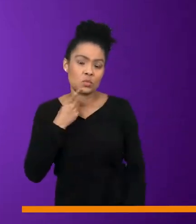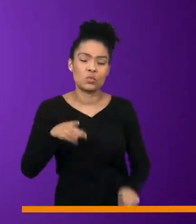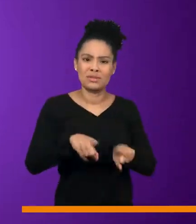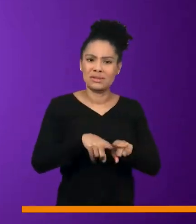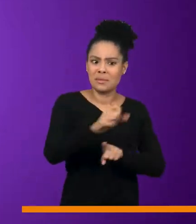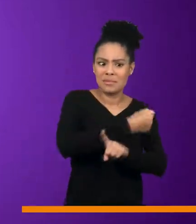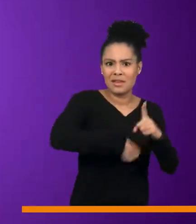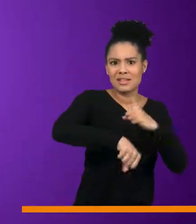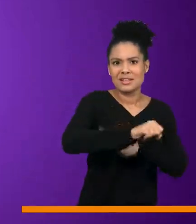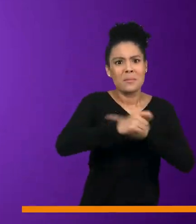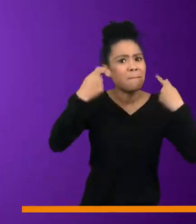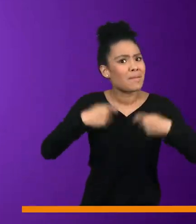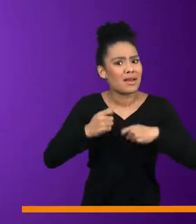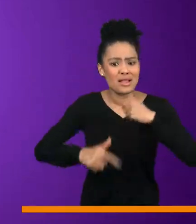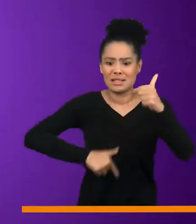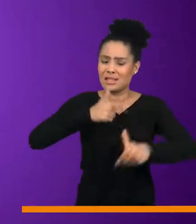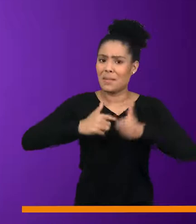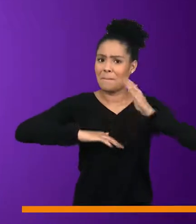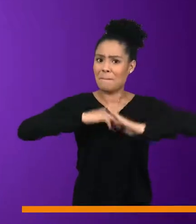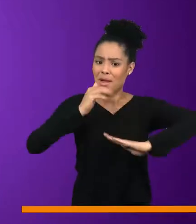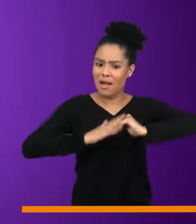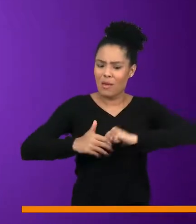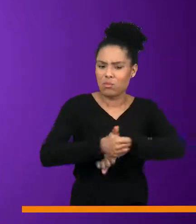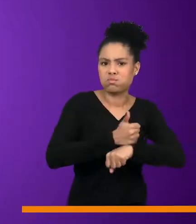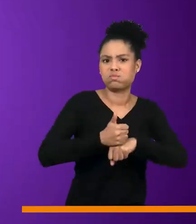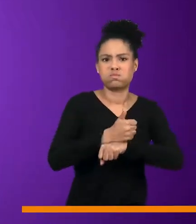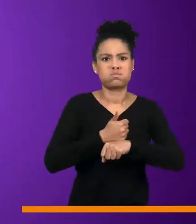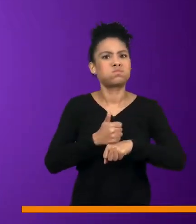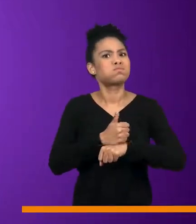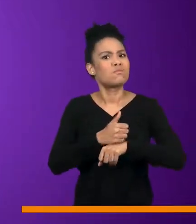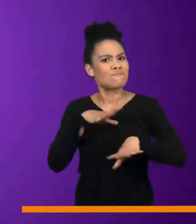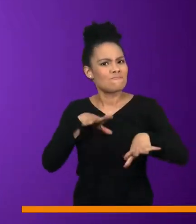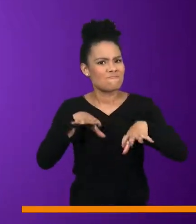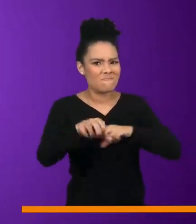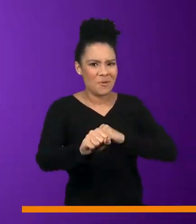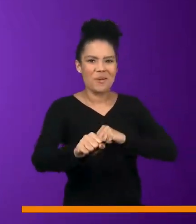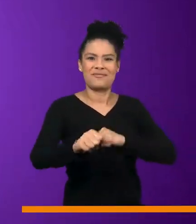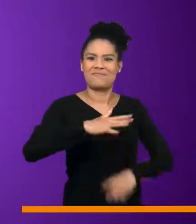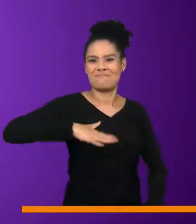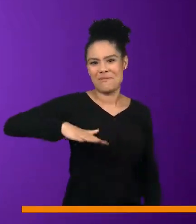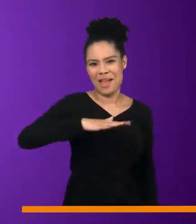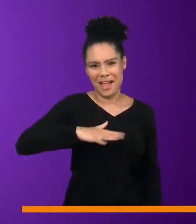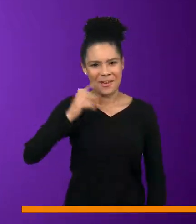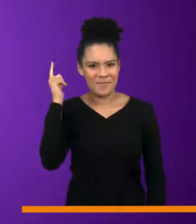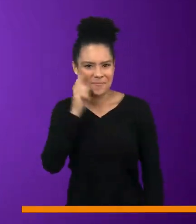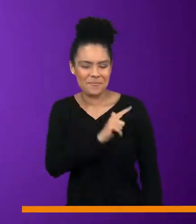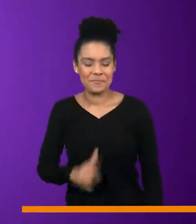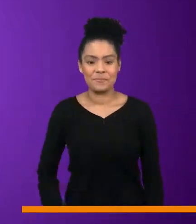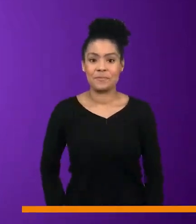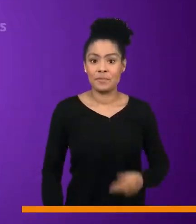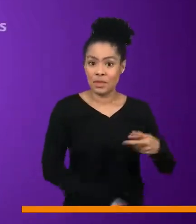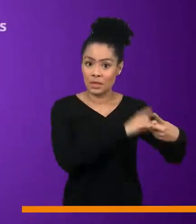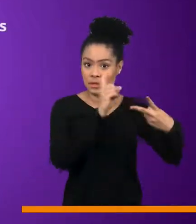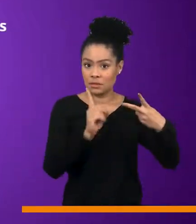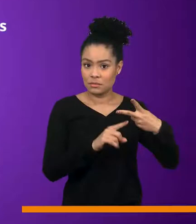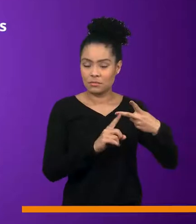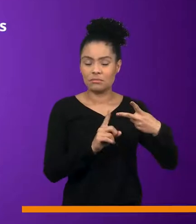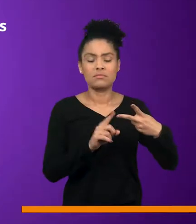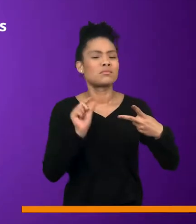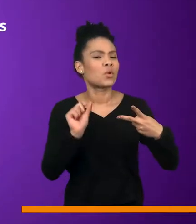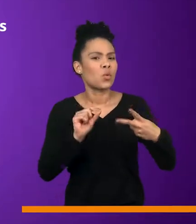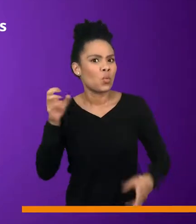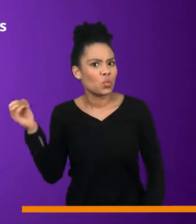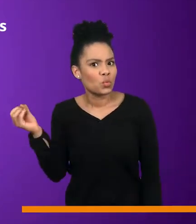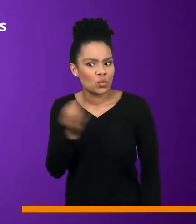sociedade precisam de mais profissionais habilitados para atuar nesse ramo. Razão número 2. Novas